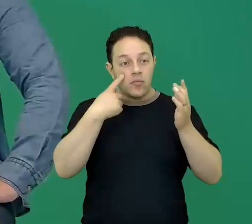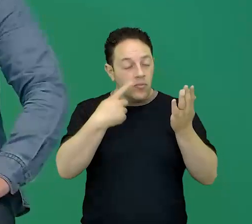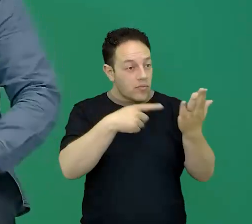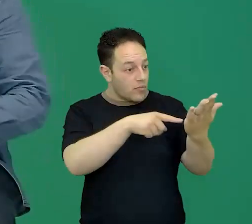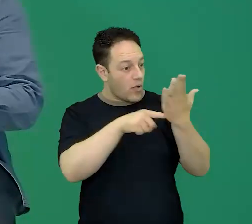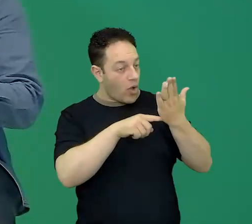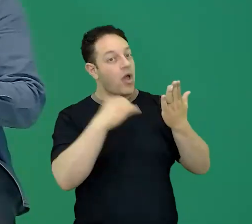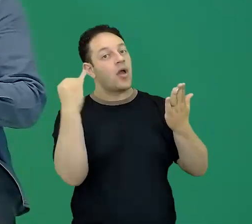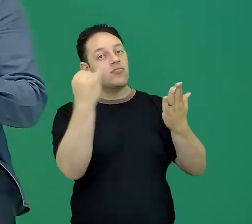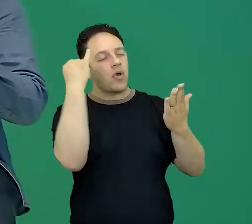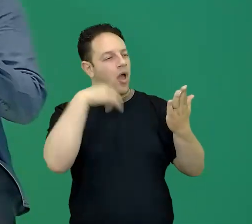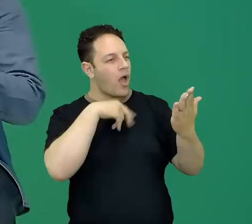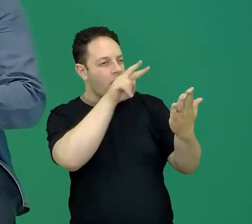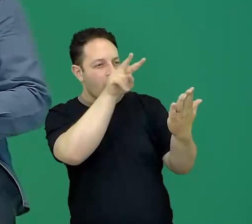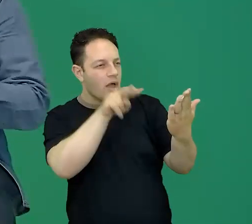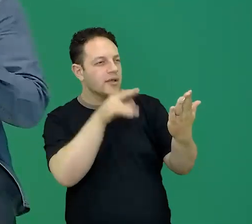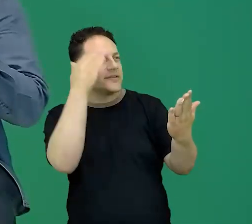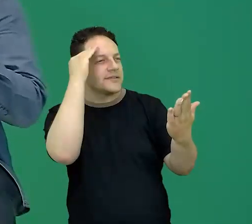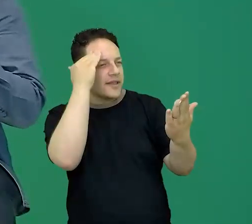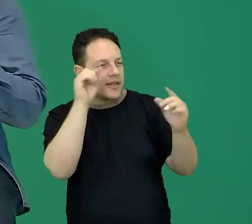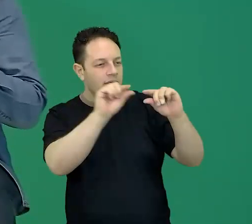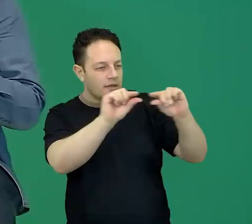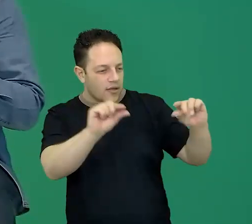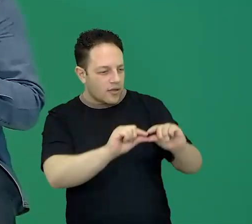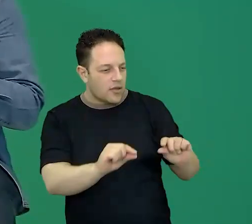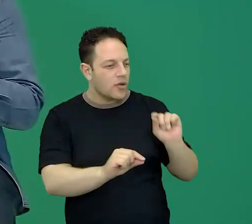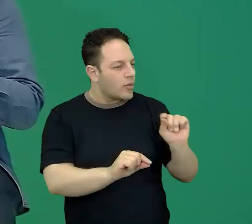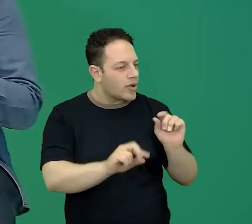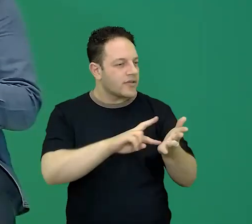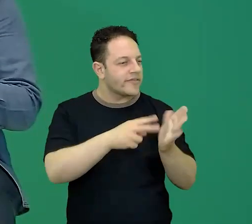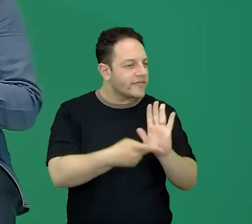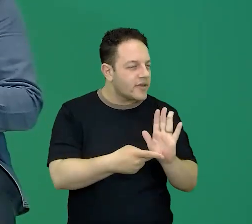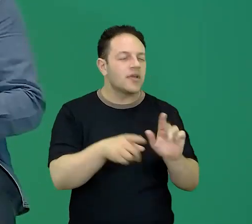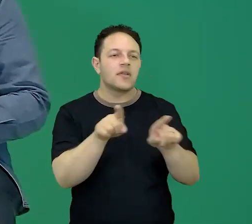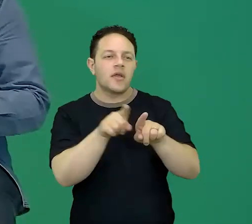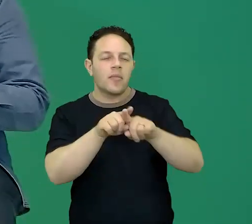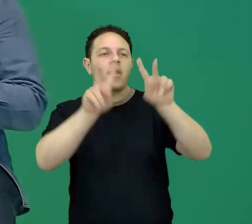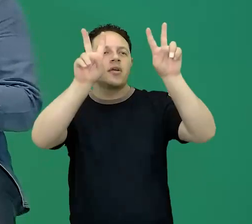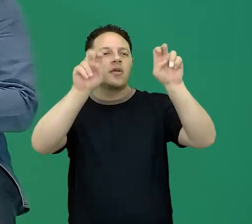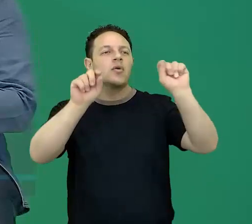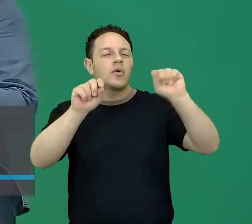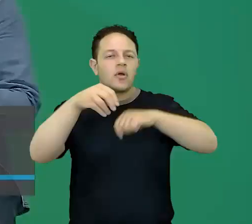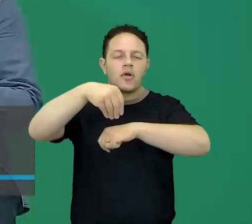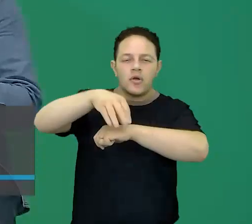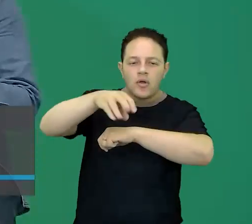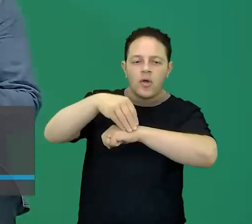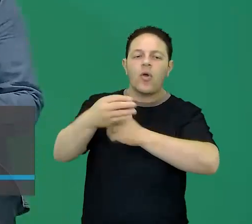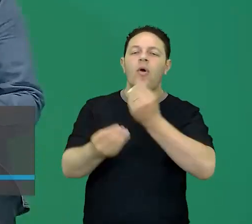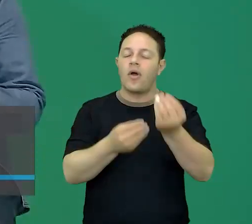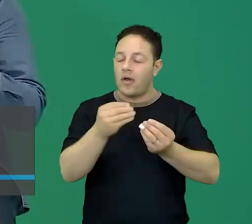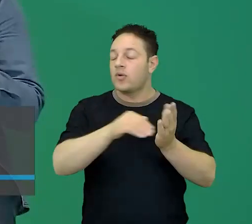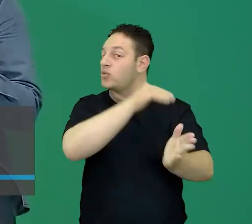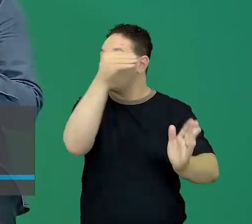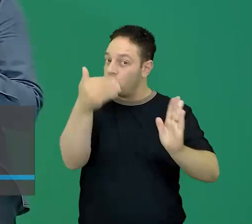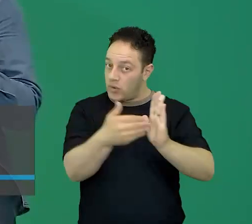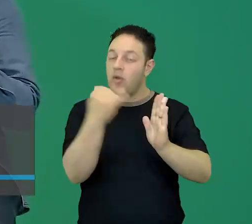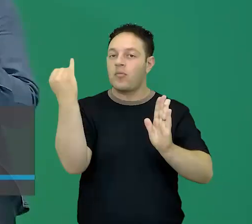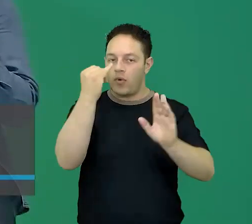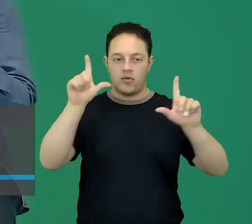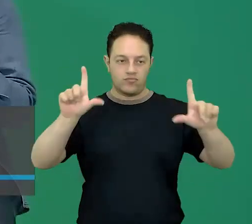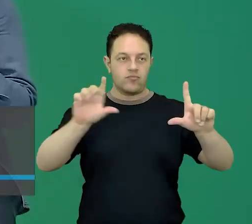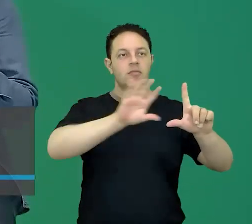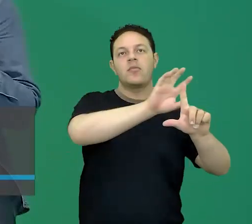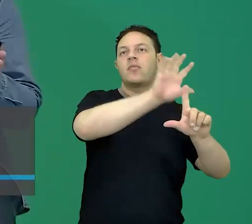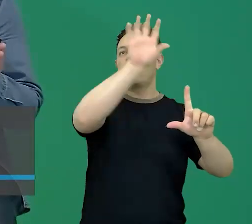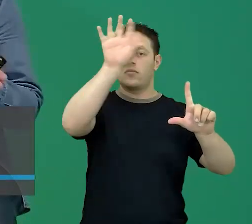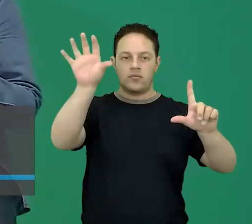presentes aí, né, desde a legenda, nós também temos a orientação, enfim, tudo. Todas